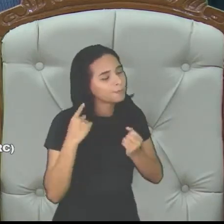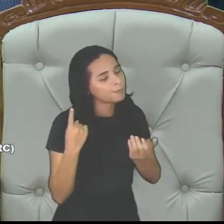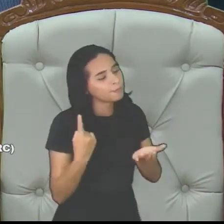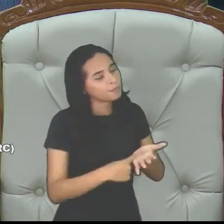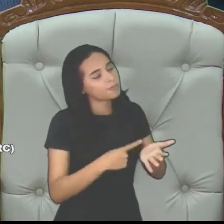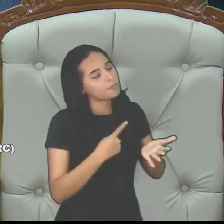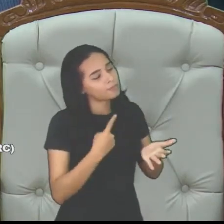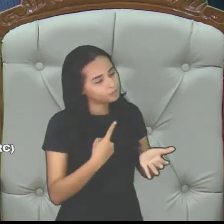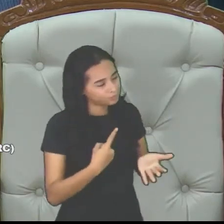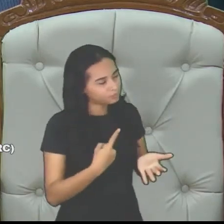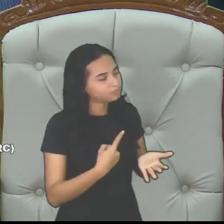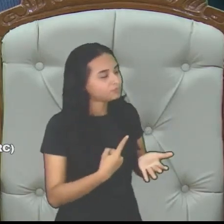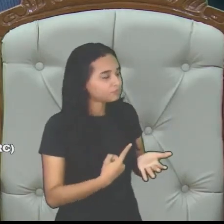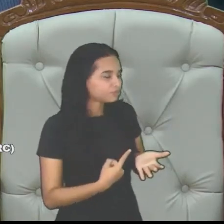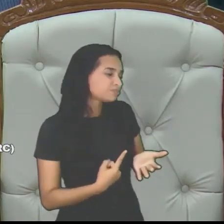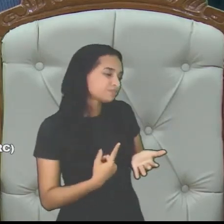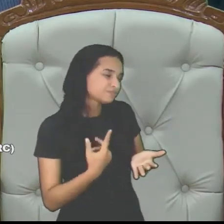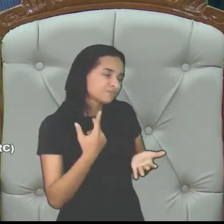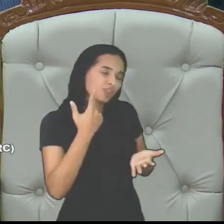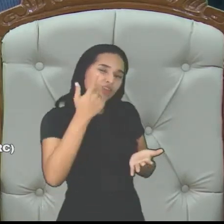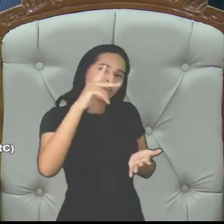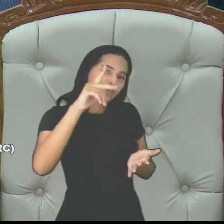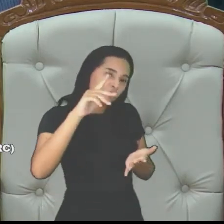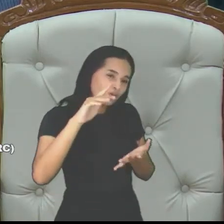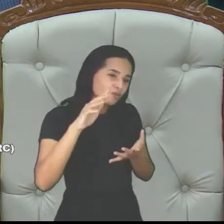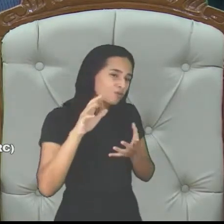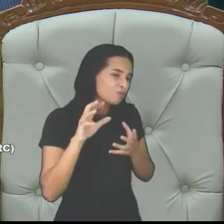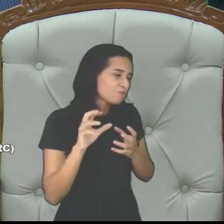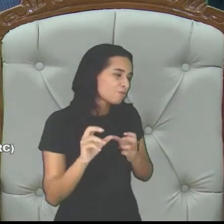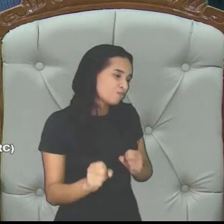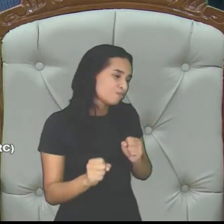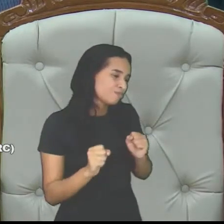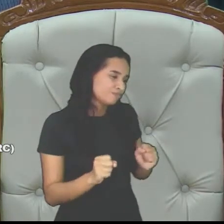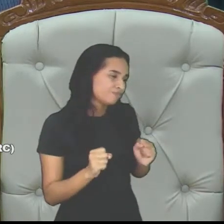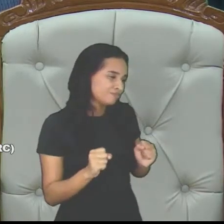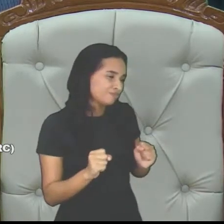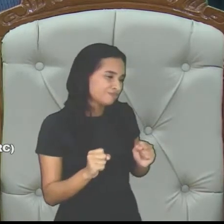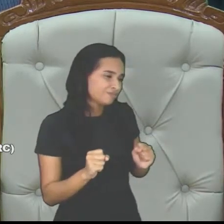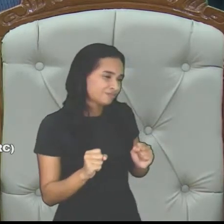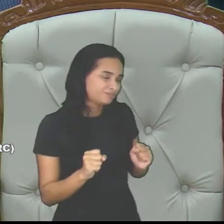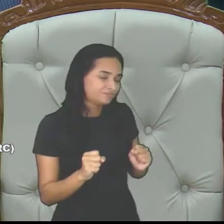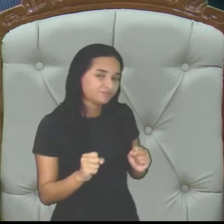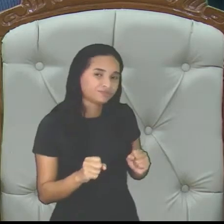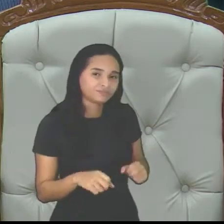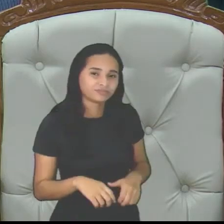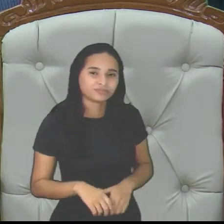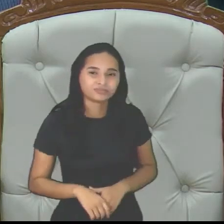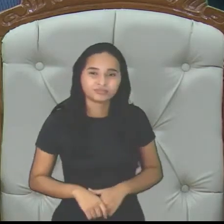estabeleceu pelo seu próprio poder.